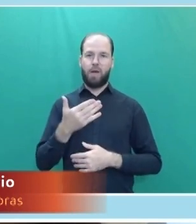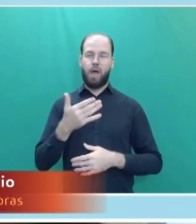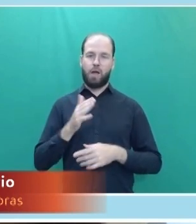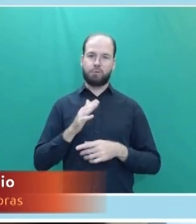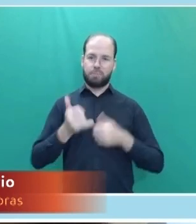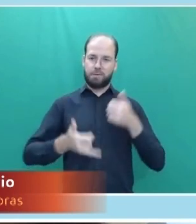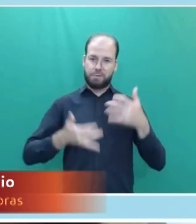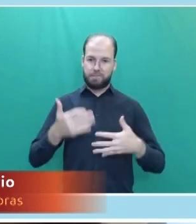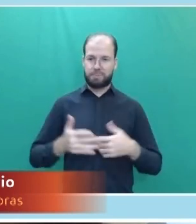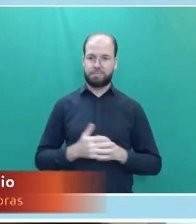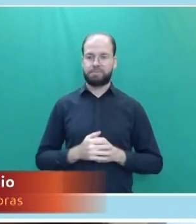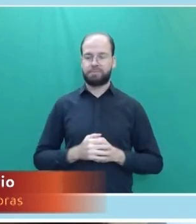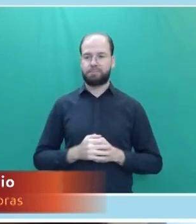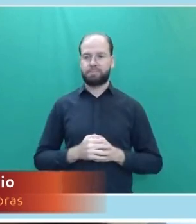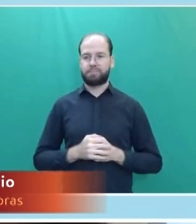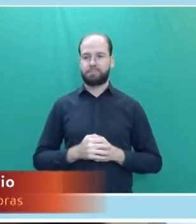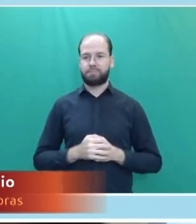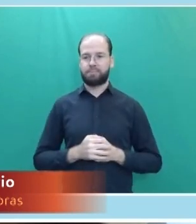contribuições.